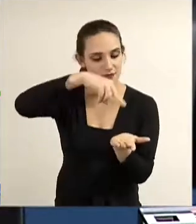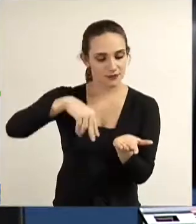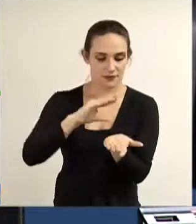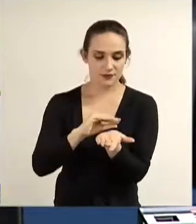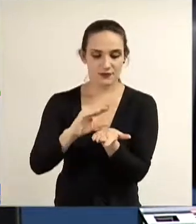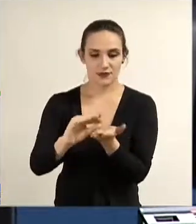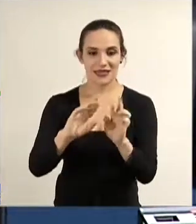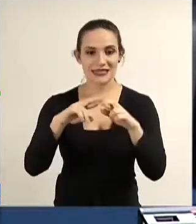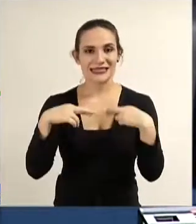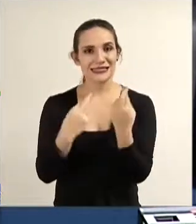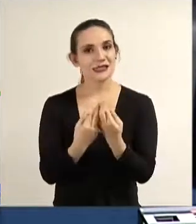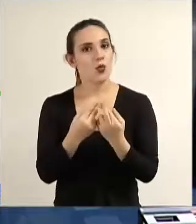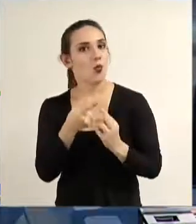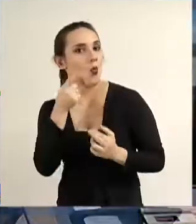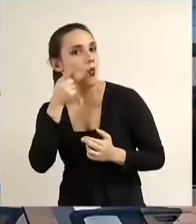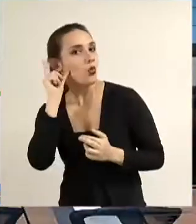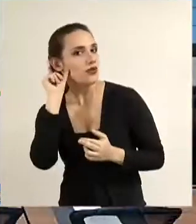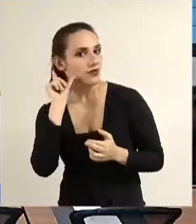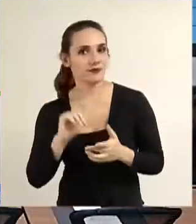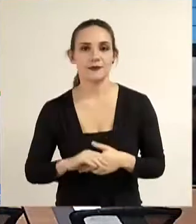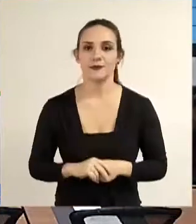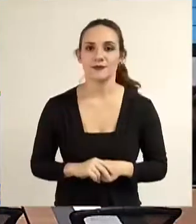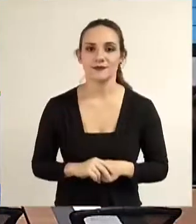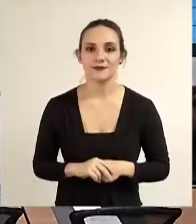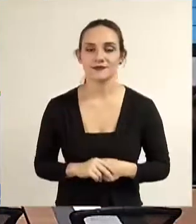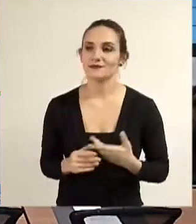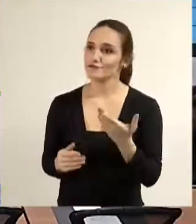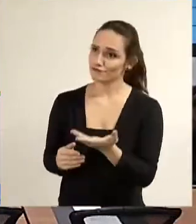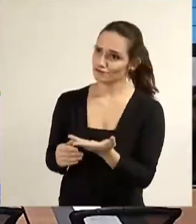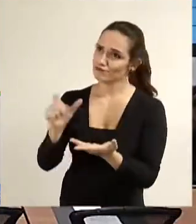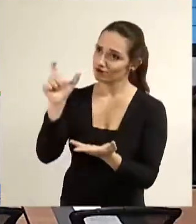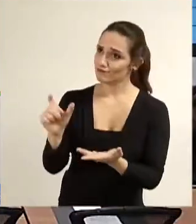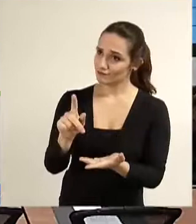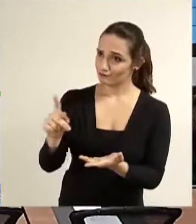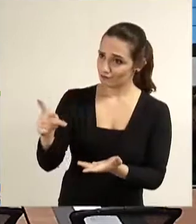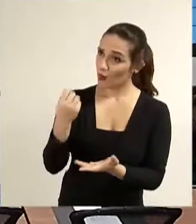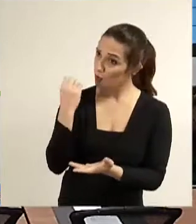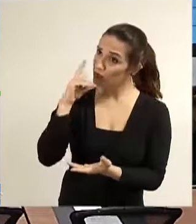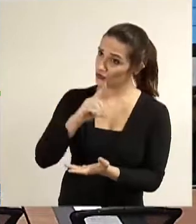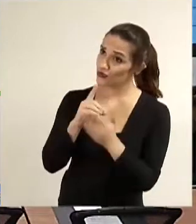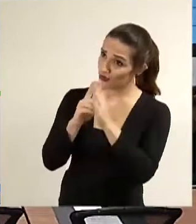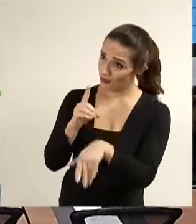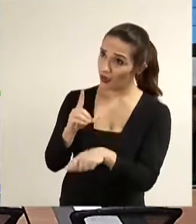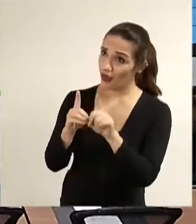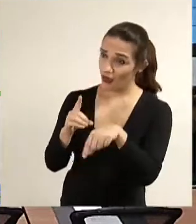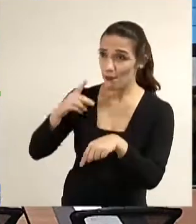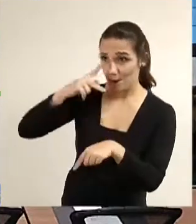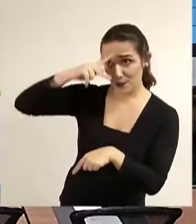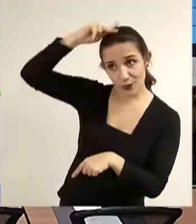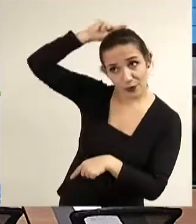ata da sessão anterior. Bom dia, senhor presidente, deputado Paulo Correia,